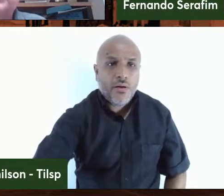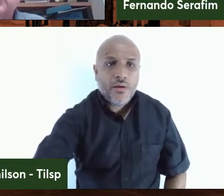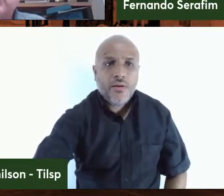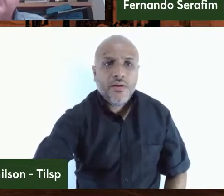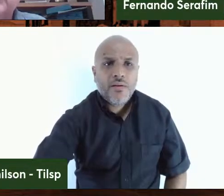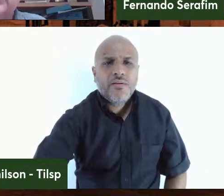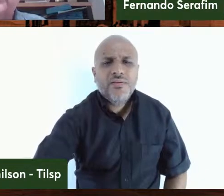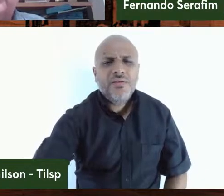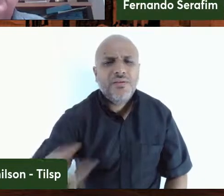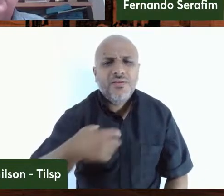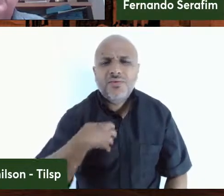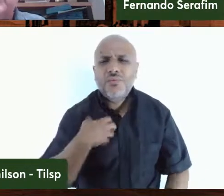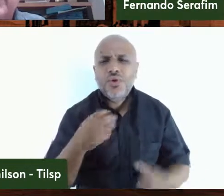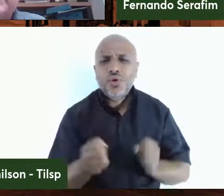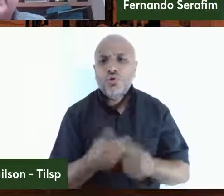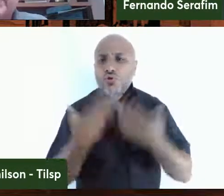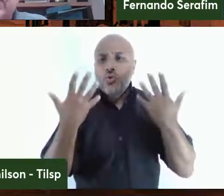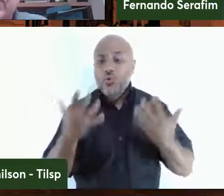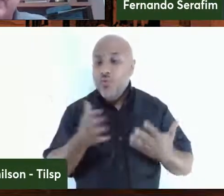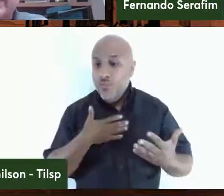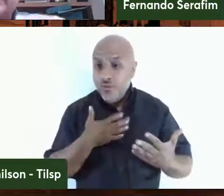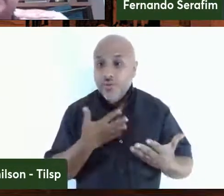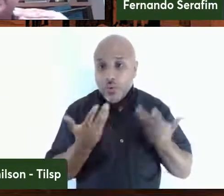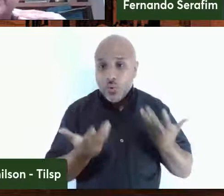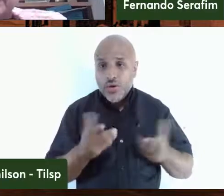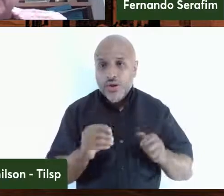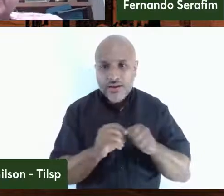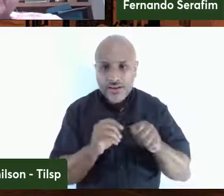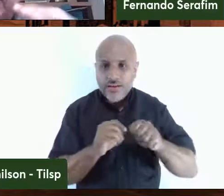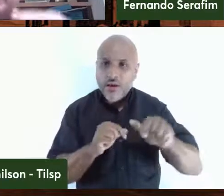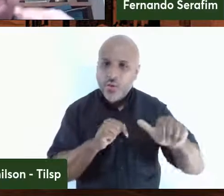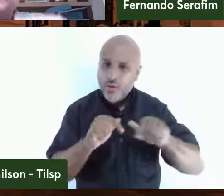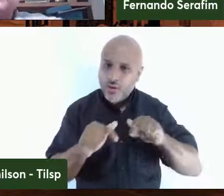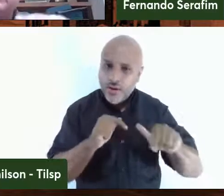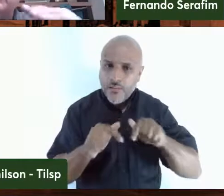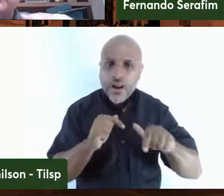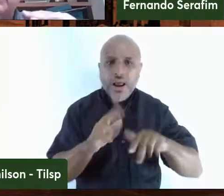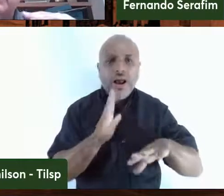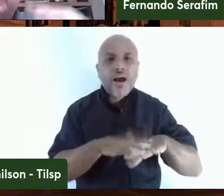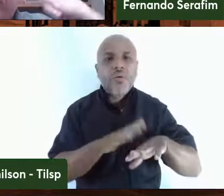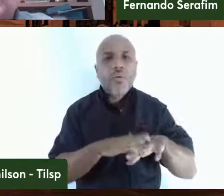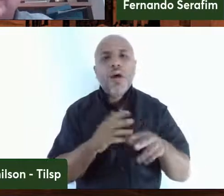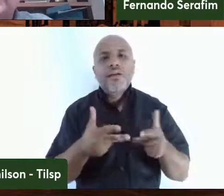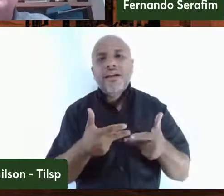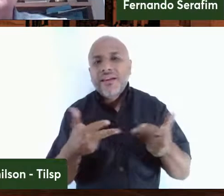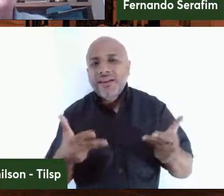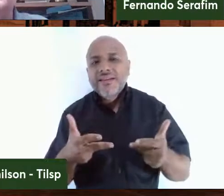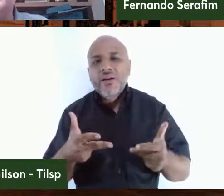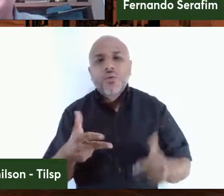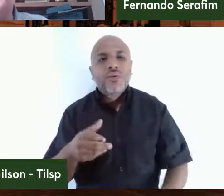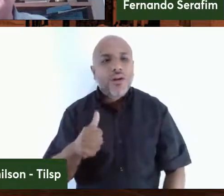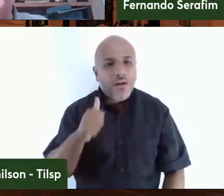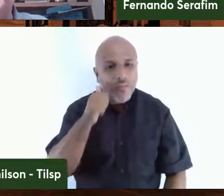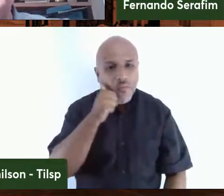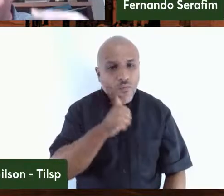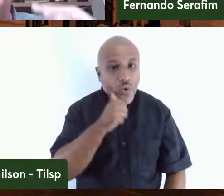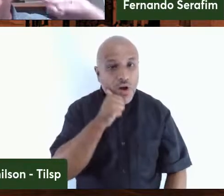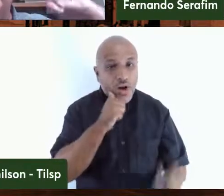isso me chocou muito. Eu quis, então, trabalhar com essa questão da mulher indígena,